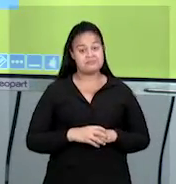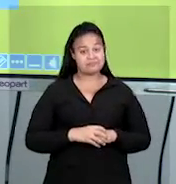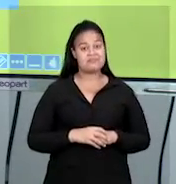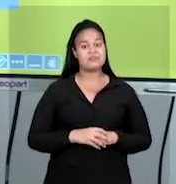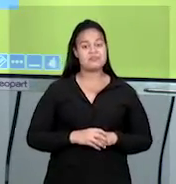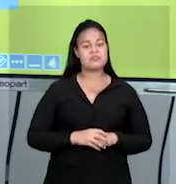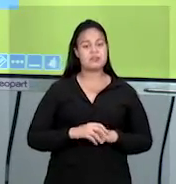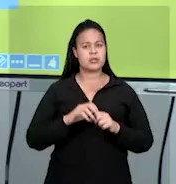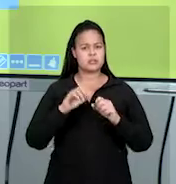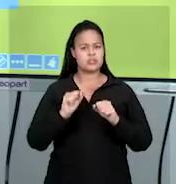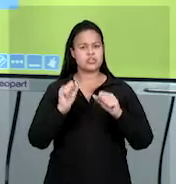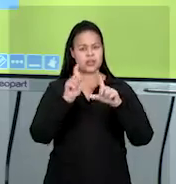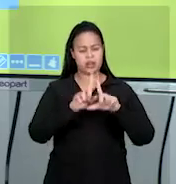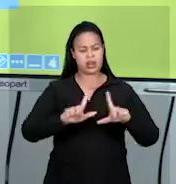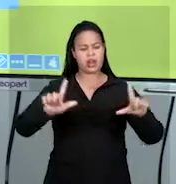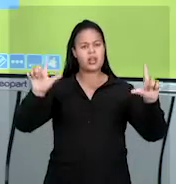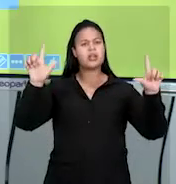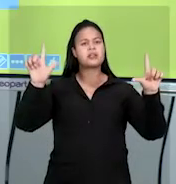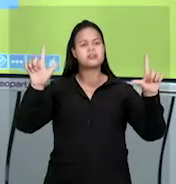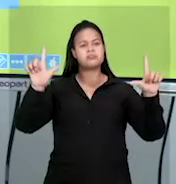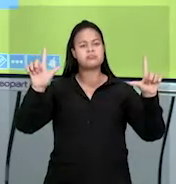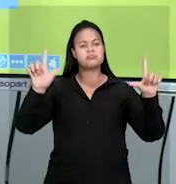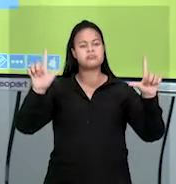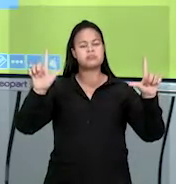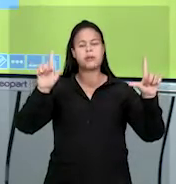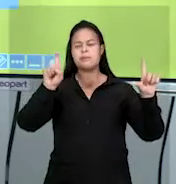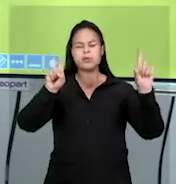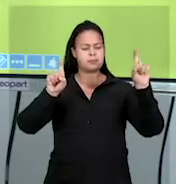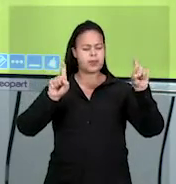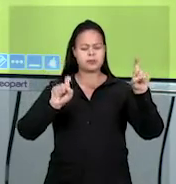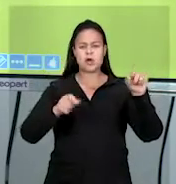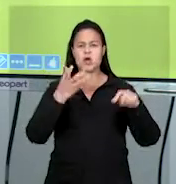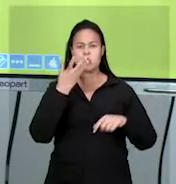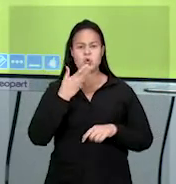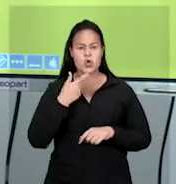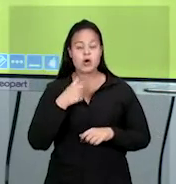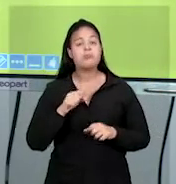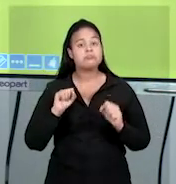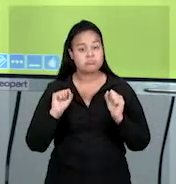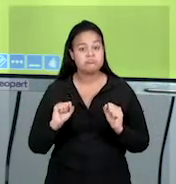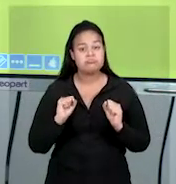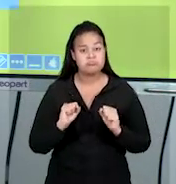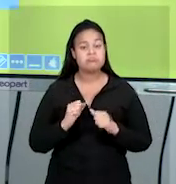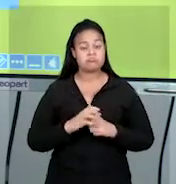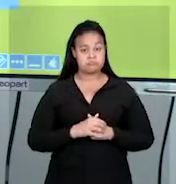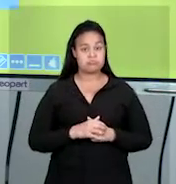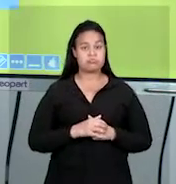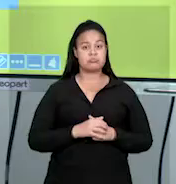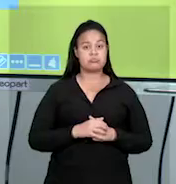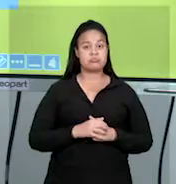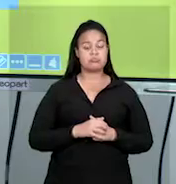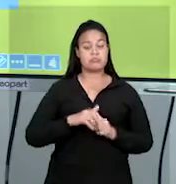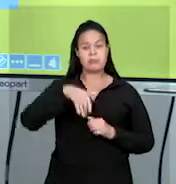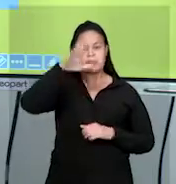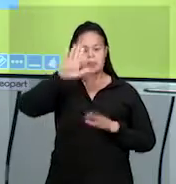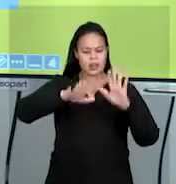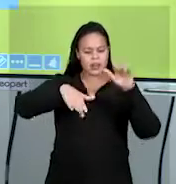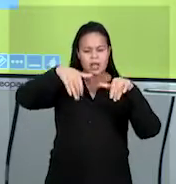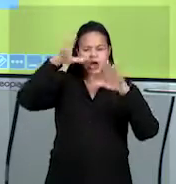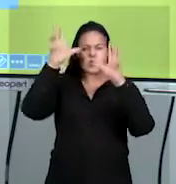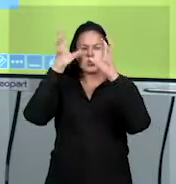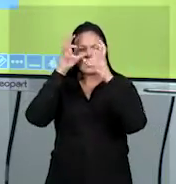por exemplo, coroplético? Poderia. Eu poderia usar esse recurso aqui atrás, né? Que é pintar de mais